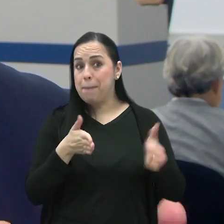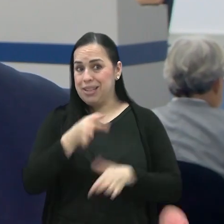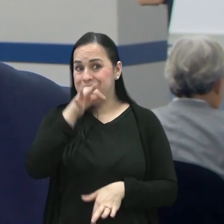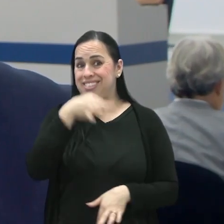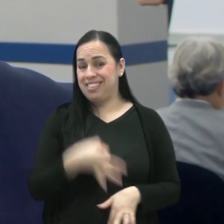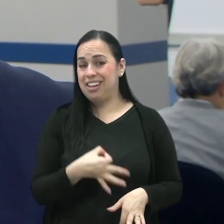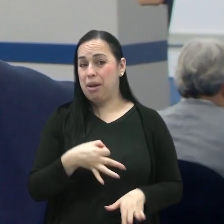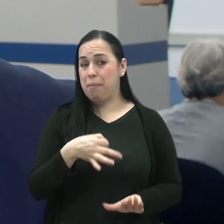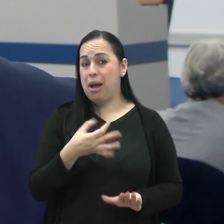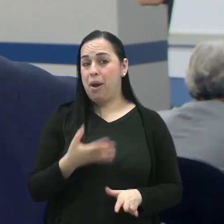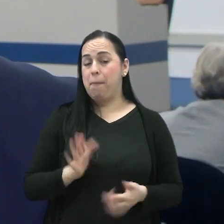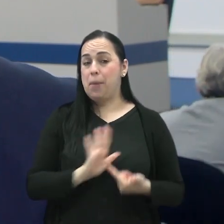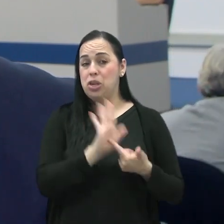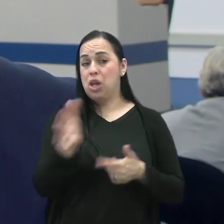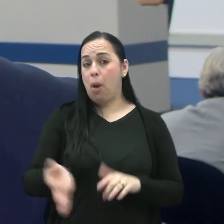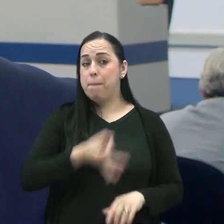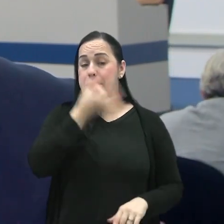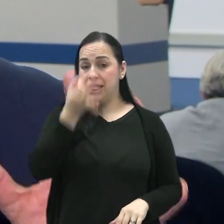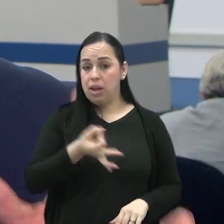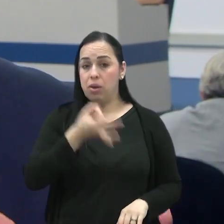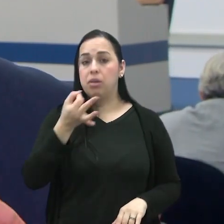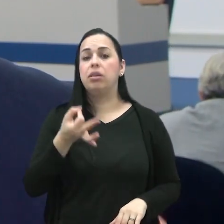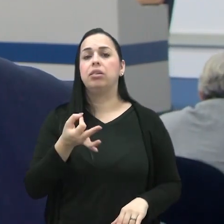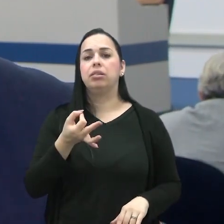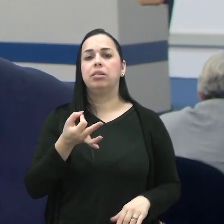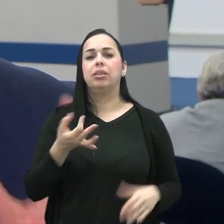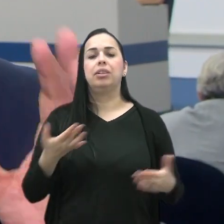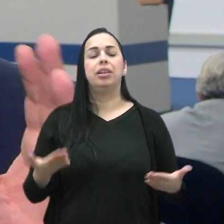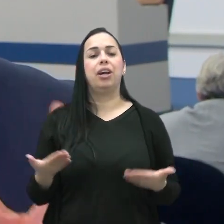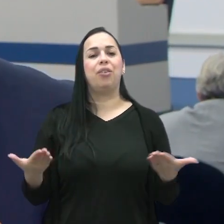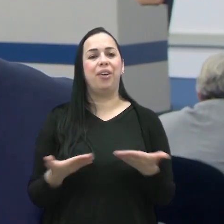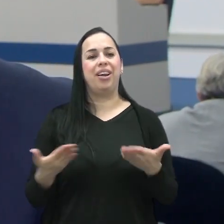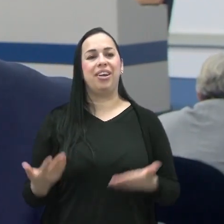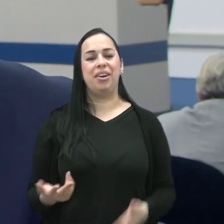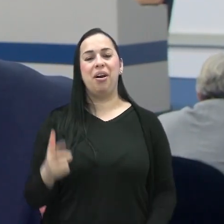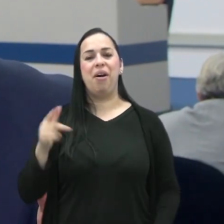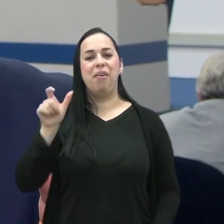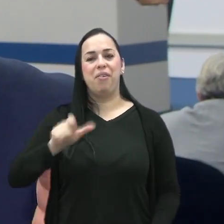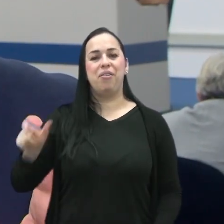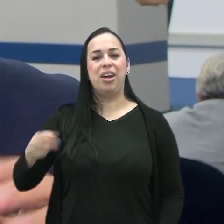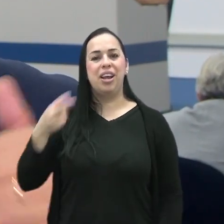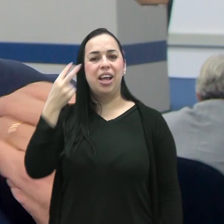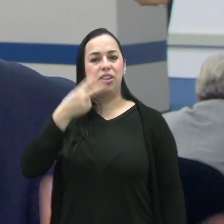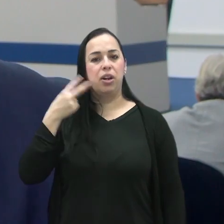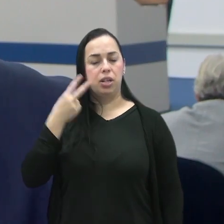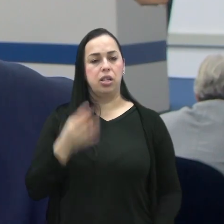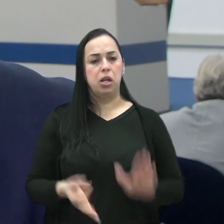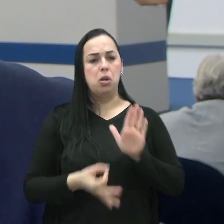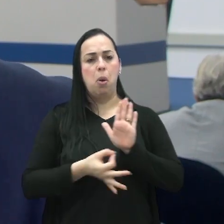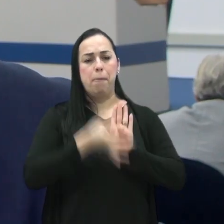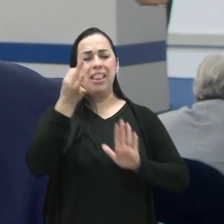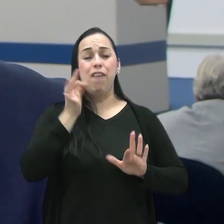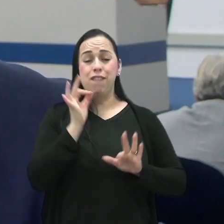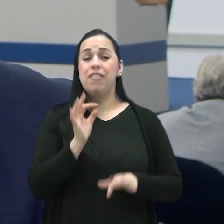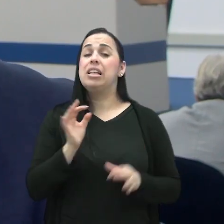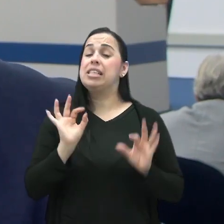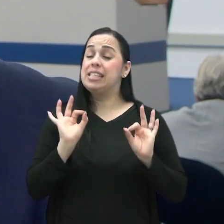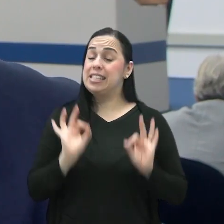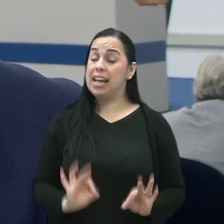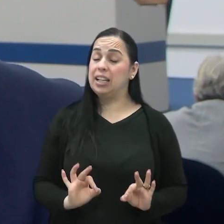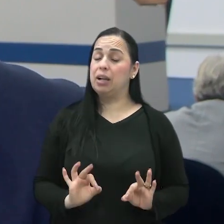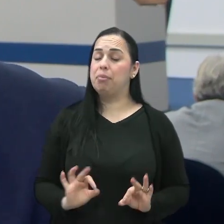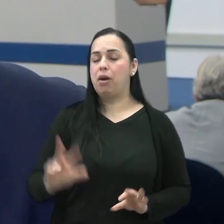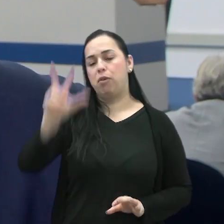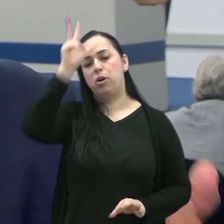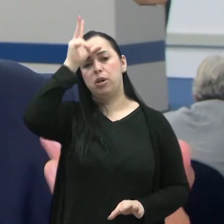Esse é o momento certo para isso, para a gente poder contribuir exatamente. É a hora que o vereador entra para poder dar uma contribuição forte para